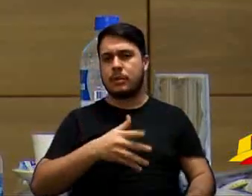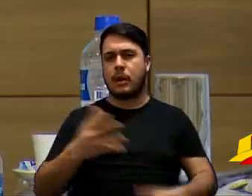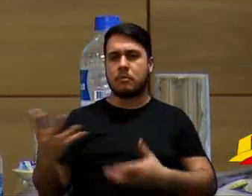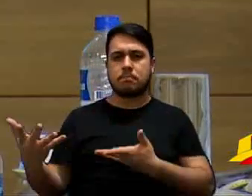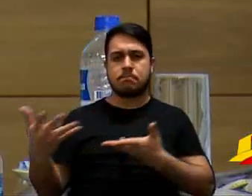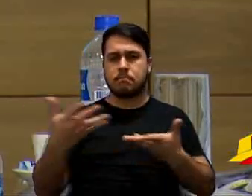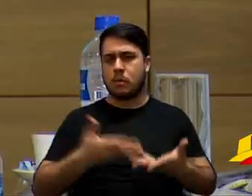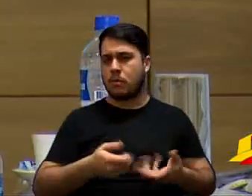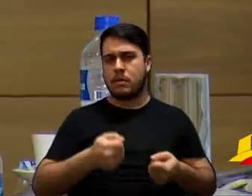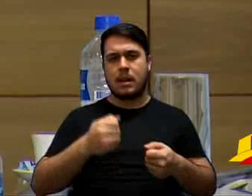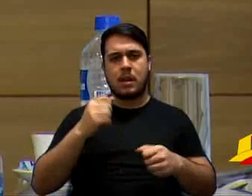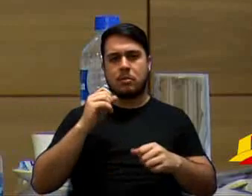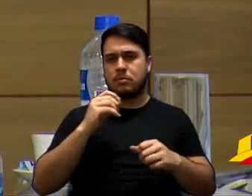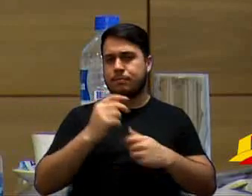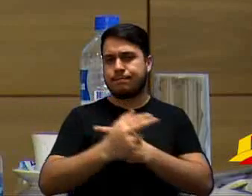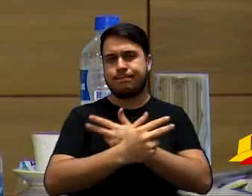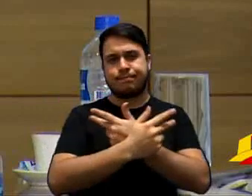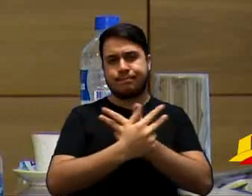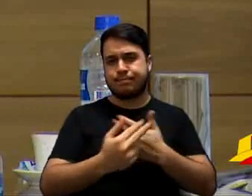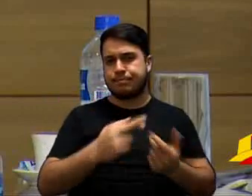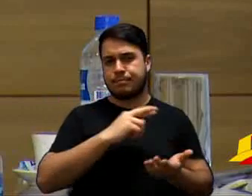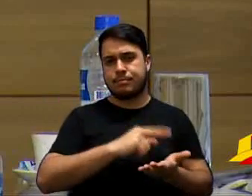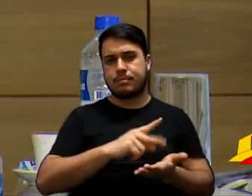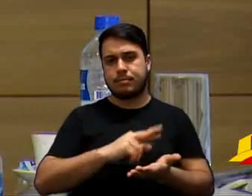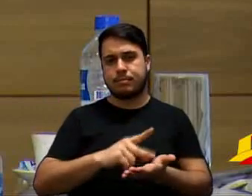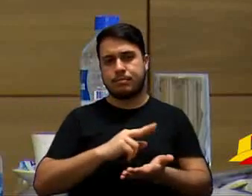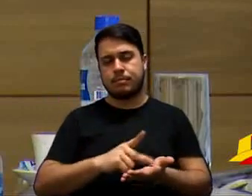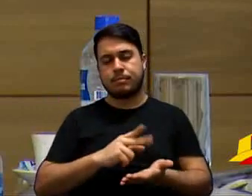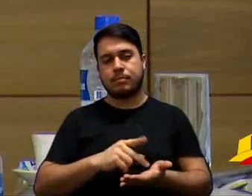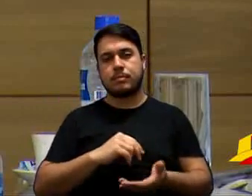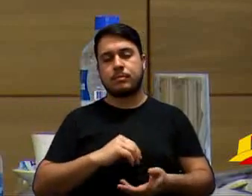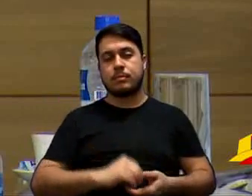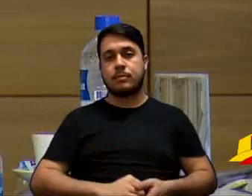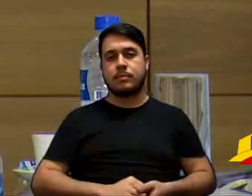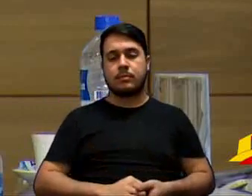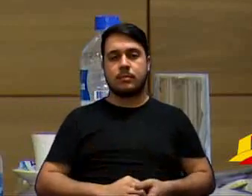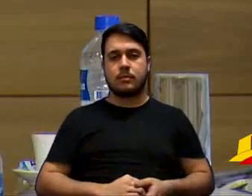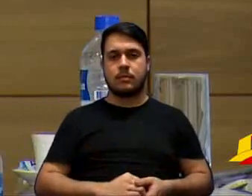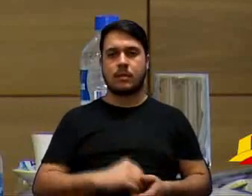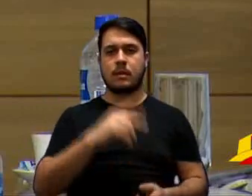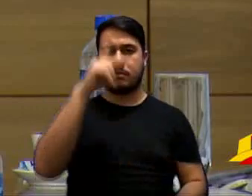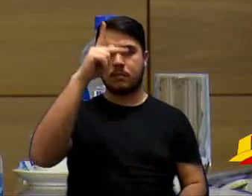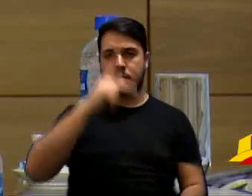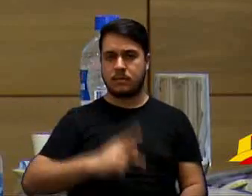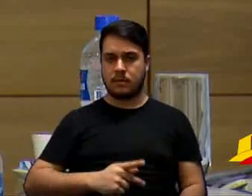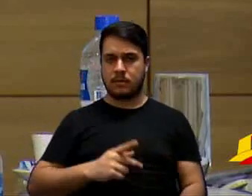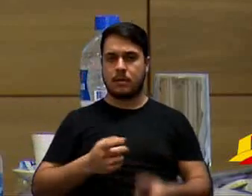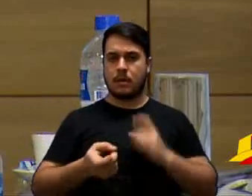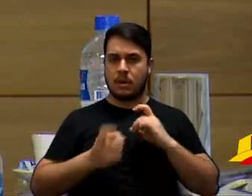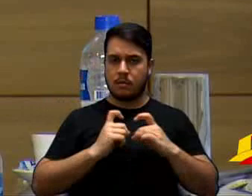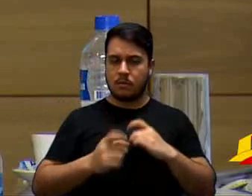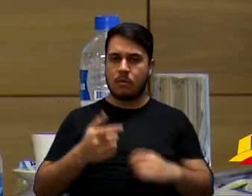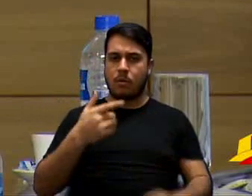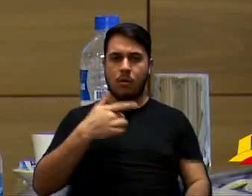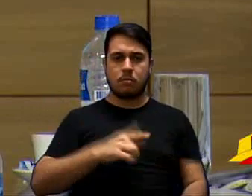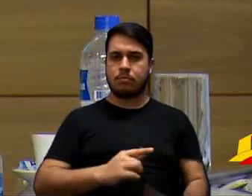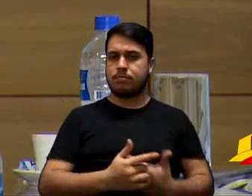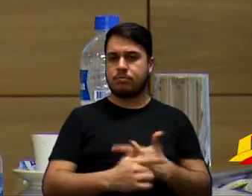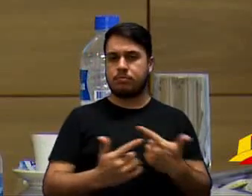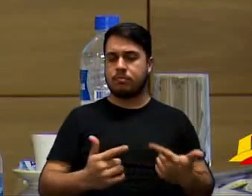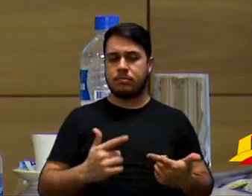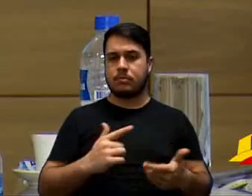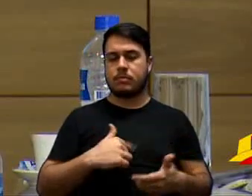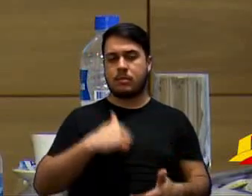os jogos de segurança do município e tiver presente na primeira reunião nos demais eu creio que o euro